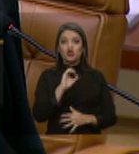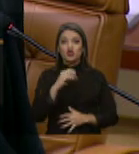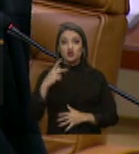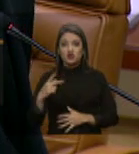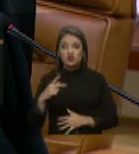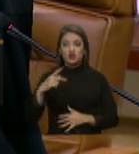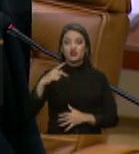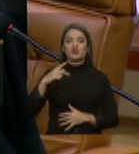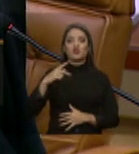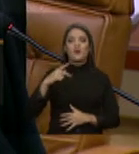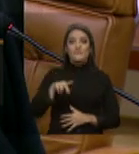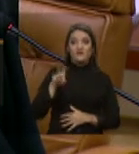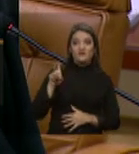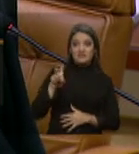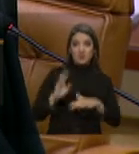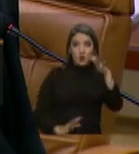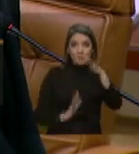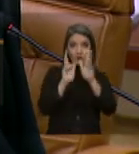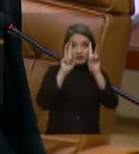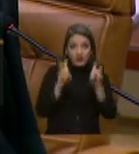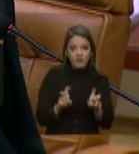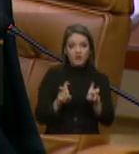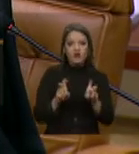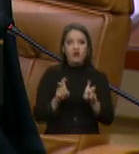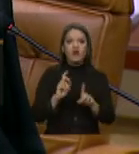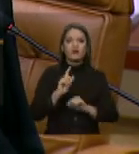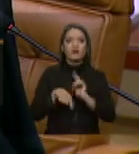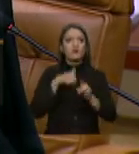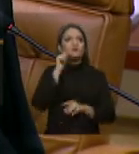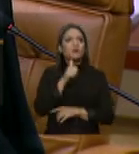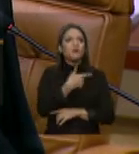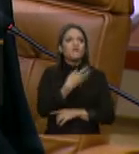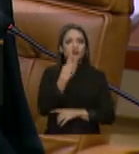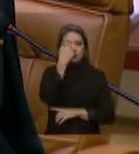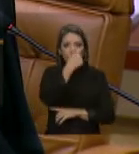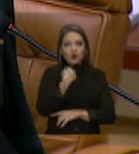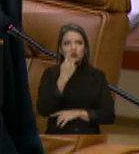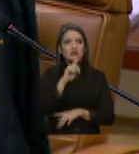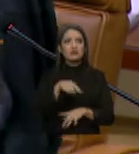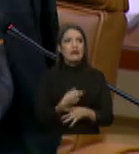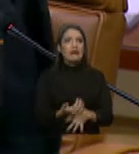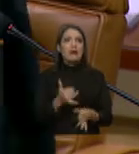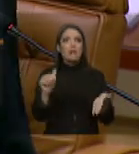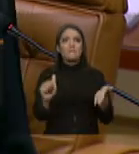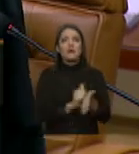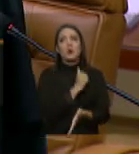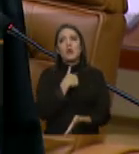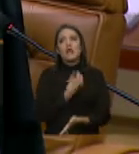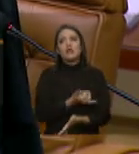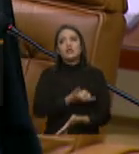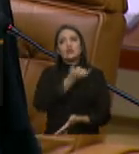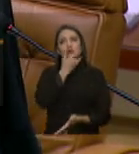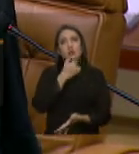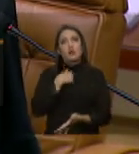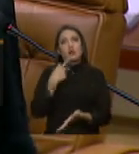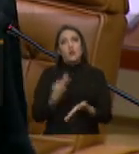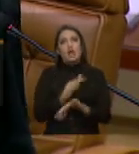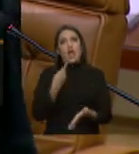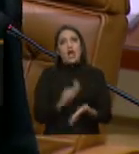no Twitter e 24 horas depois retirou foi eu me enganei só que isso já contaminou e hoje Se nós formos